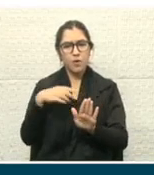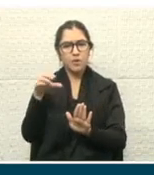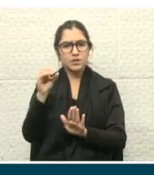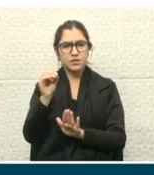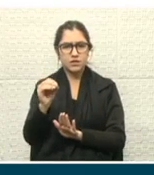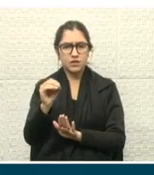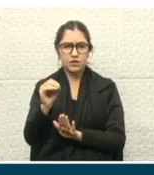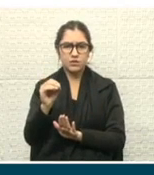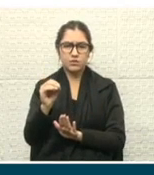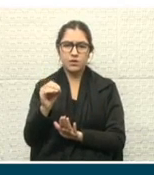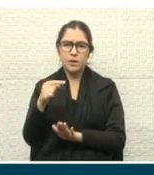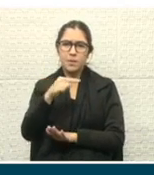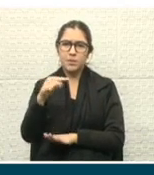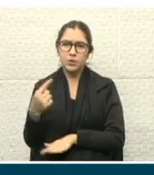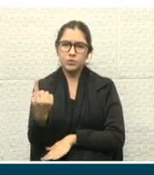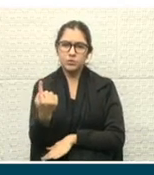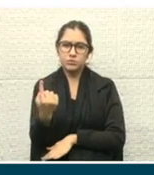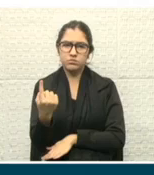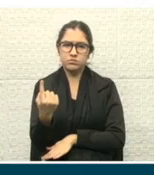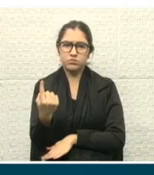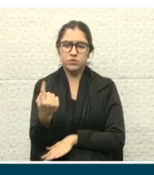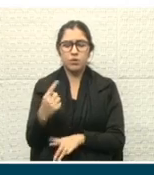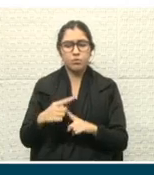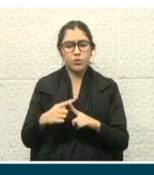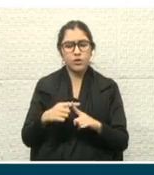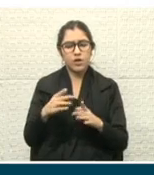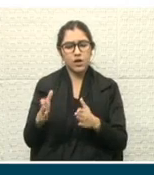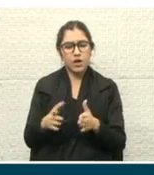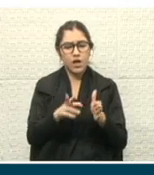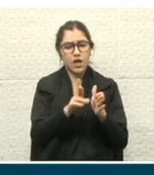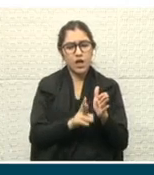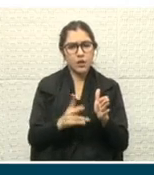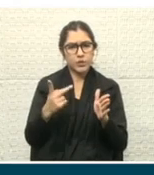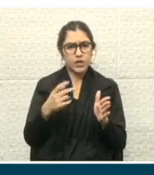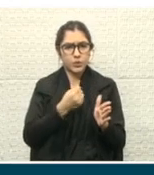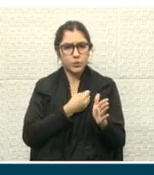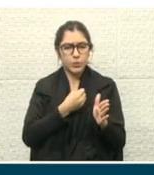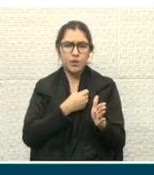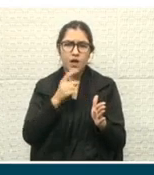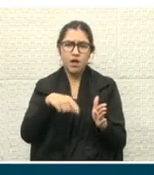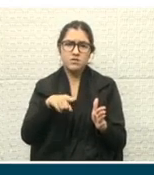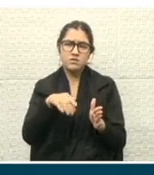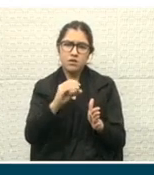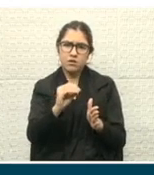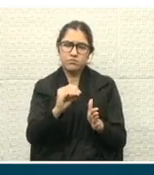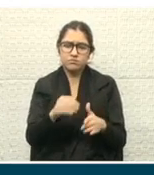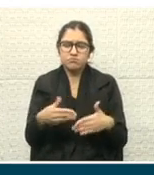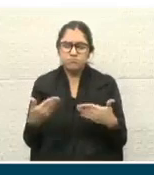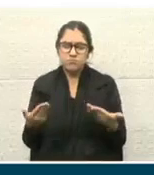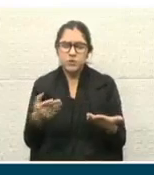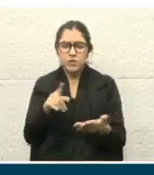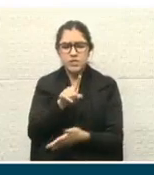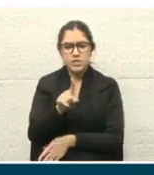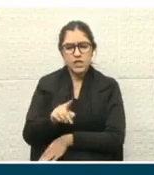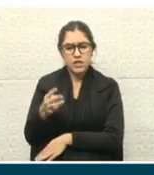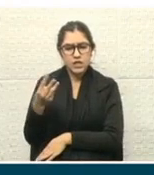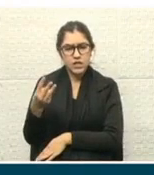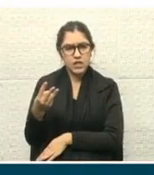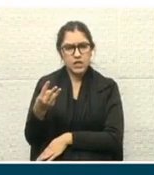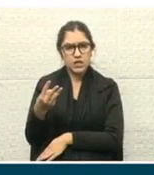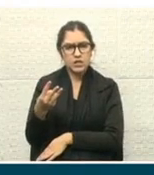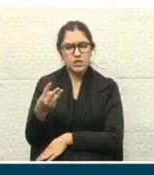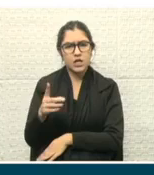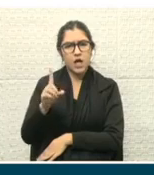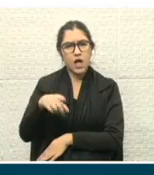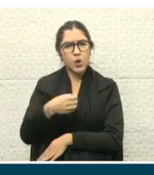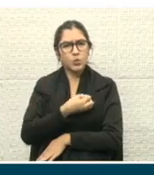0 menos 1, porque a parte real desse número é 0. Por isso que o Z3